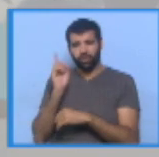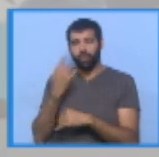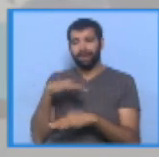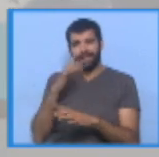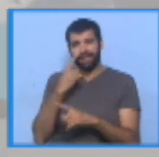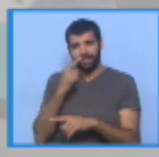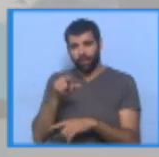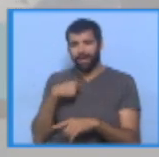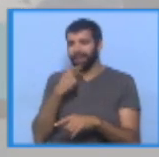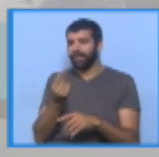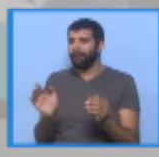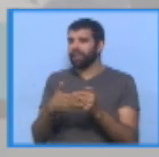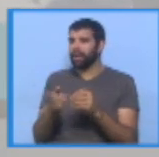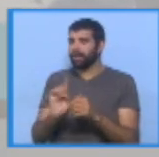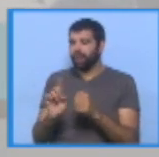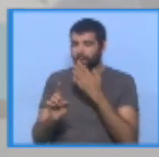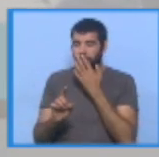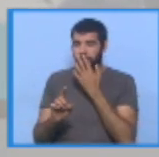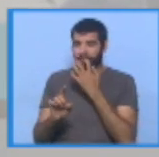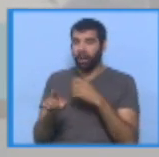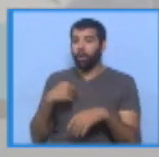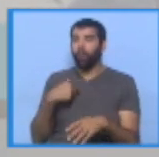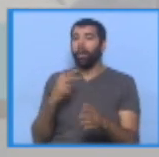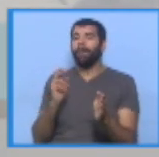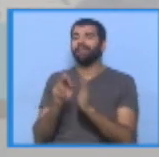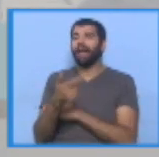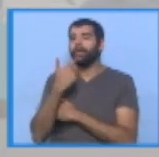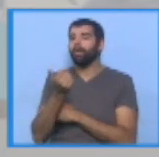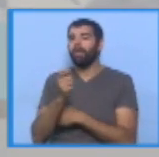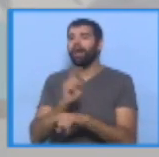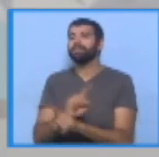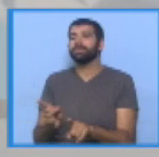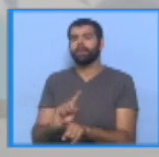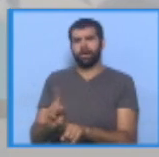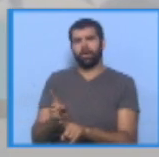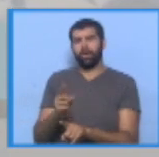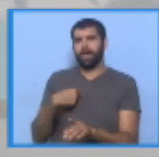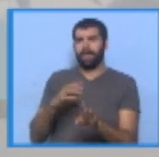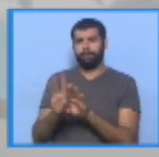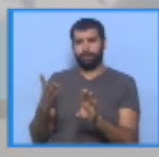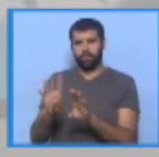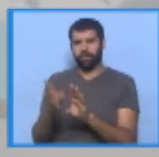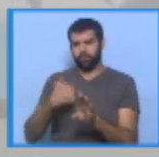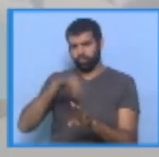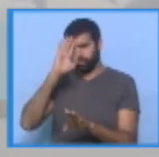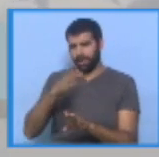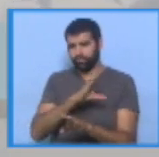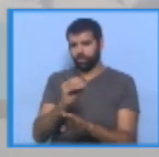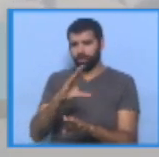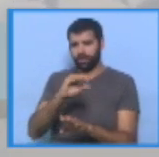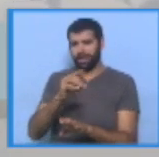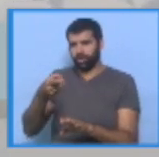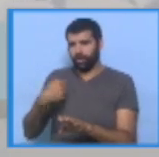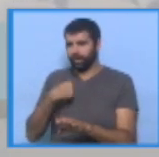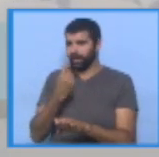diz que a porta esteja fechada, nem que seja intransitável. Aliás, a porta, como nós sabemos, através de João 10:9, é o próprio